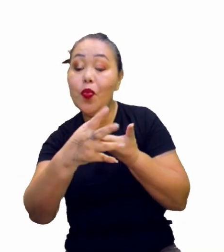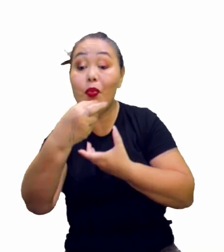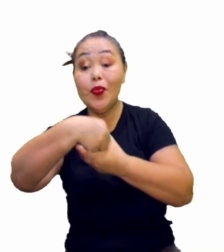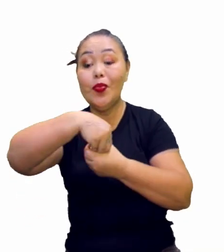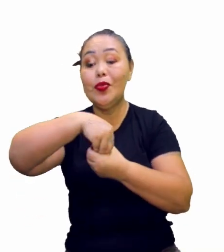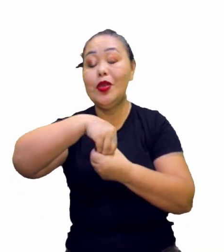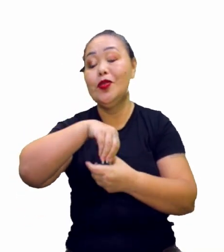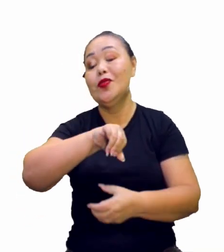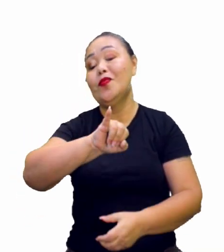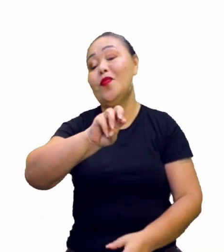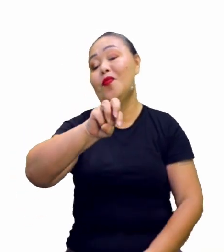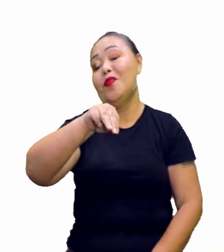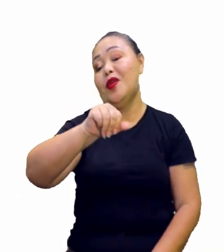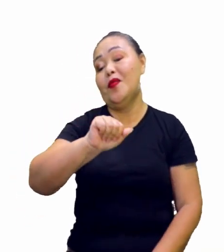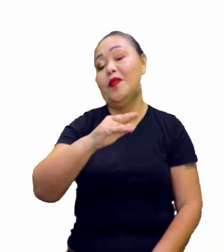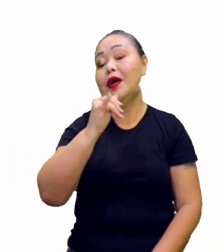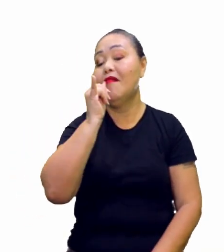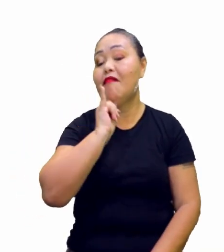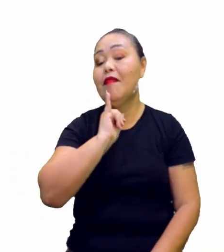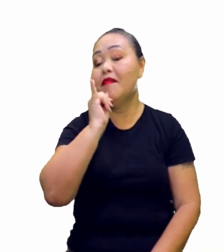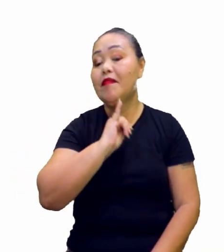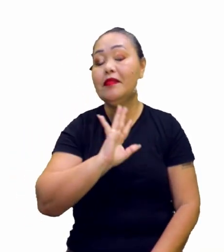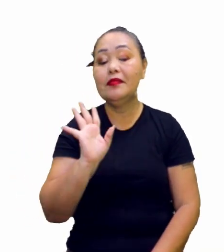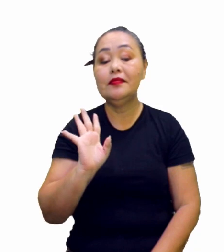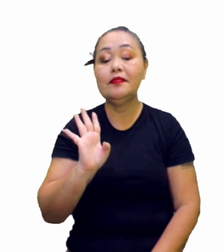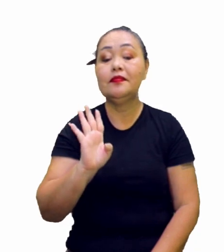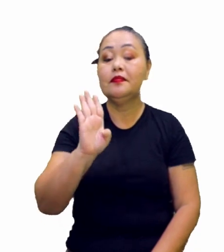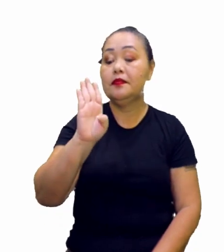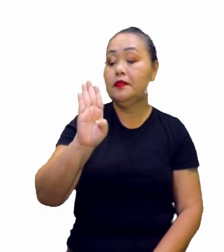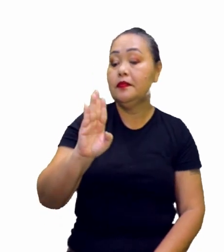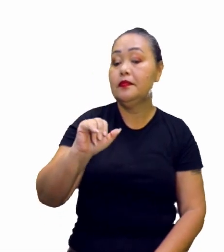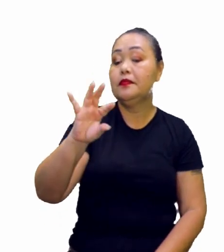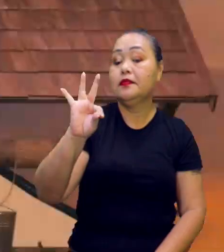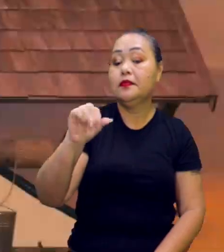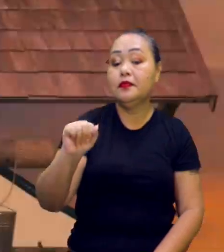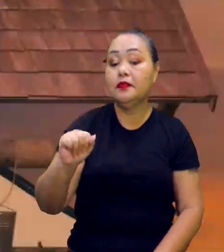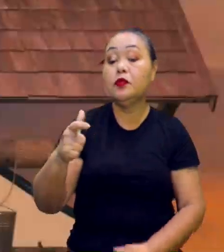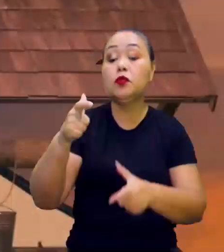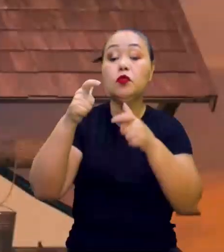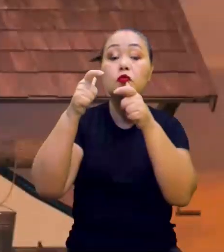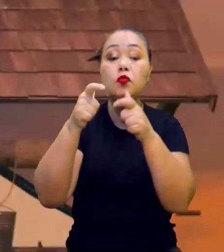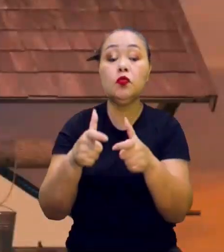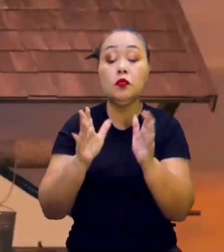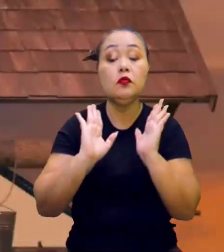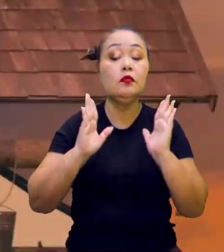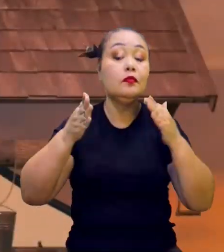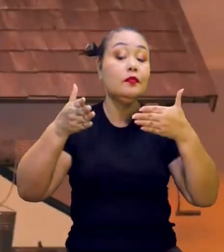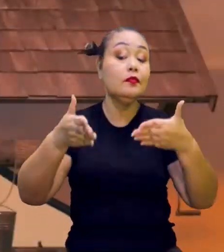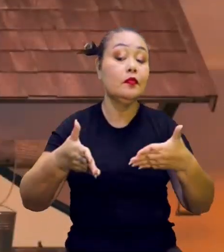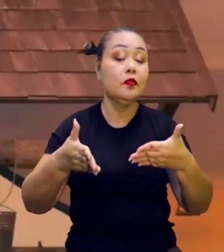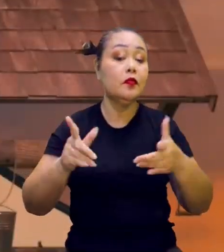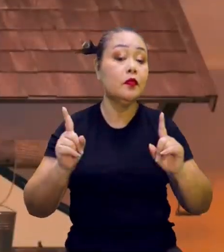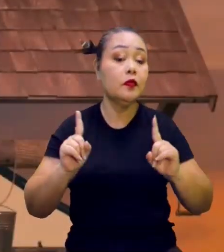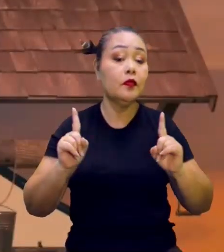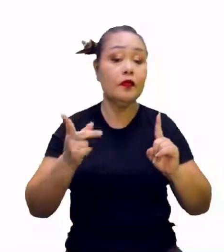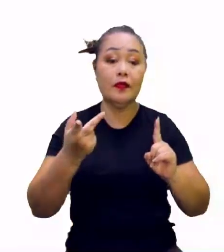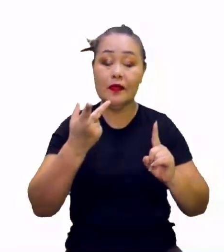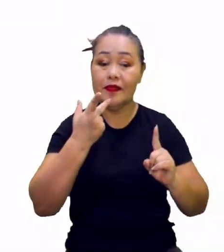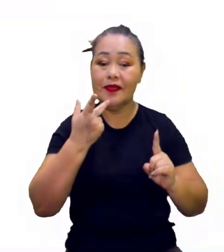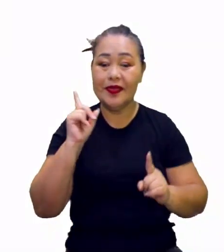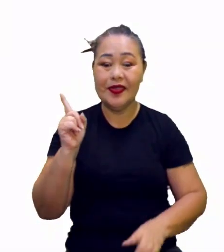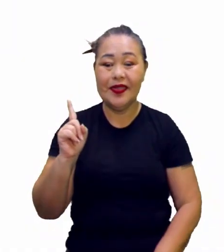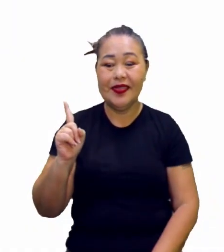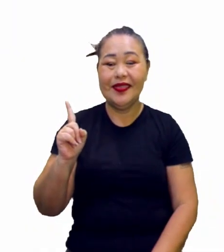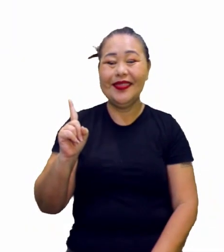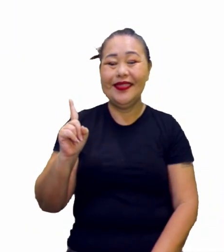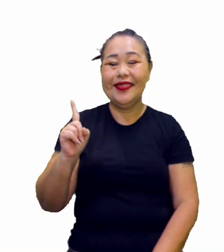Professor, como assim? Exemplo, biota significa um local específico. Não, meu querido diretor, pode